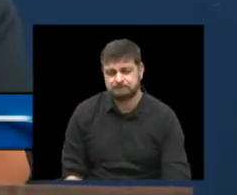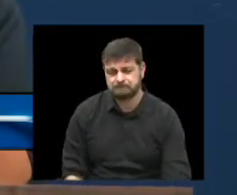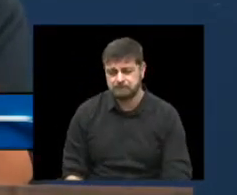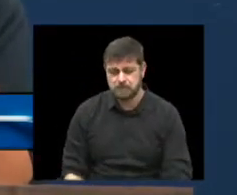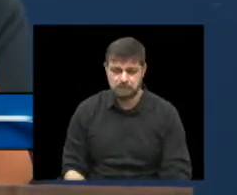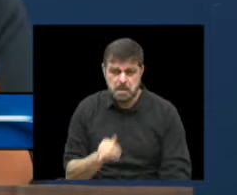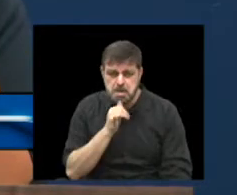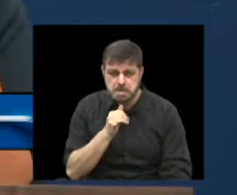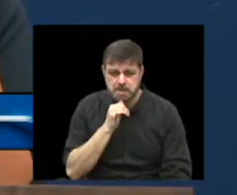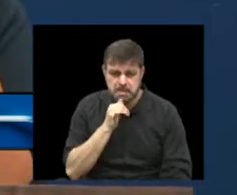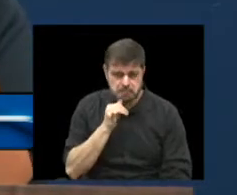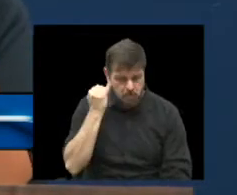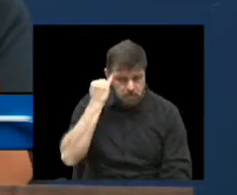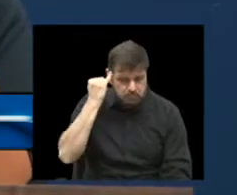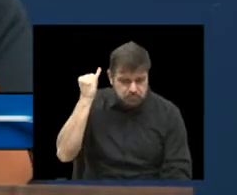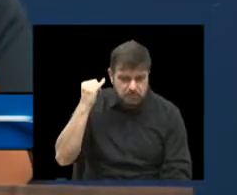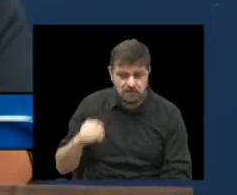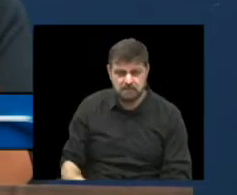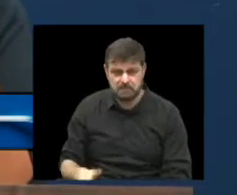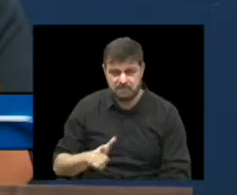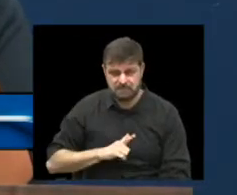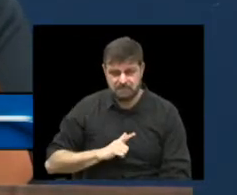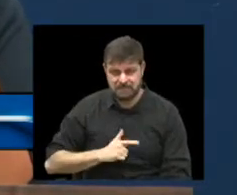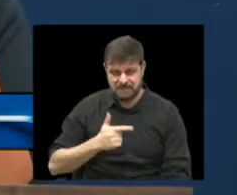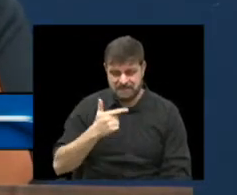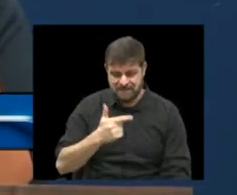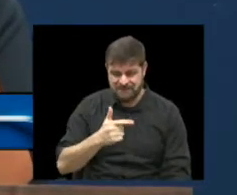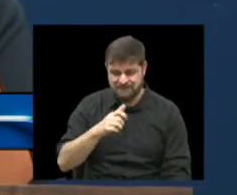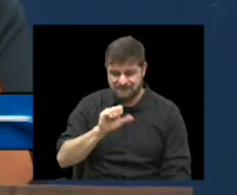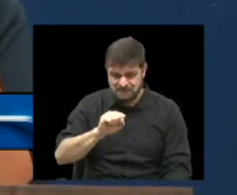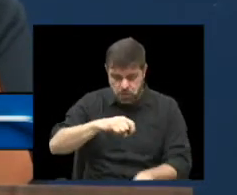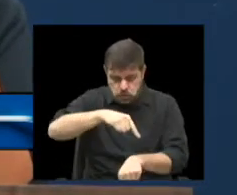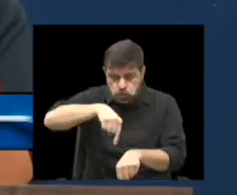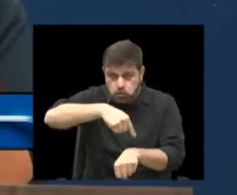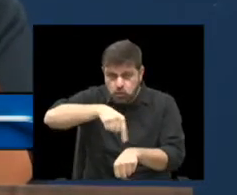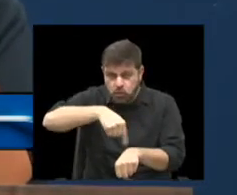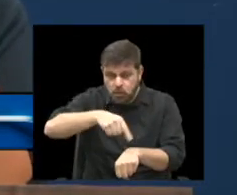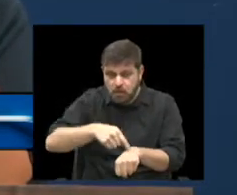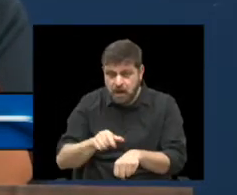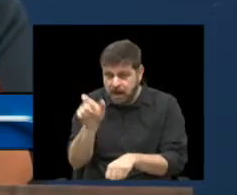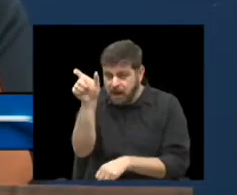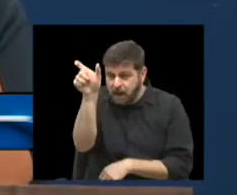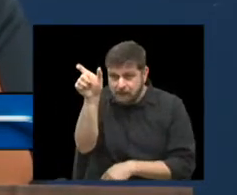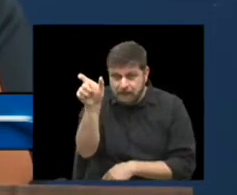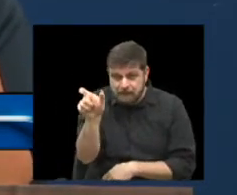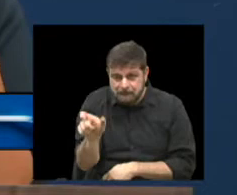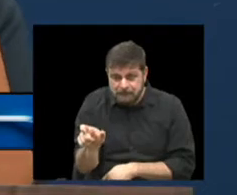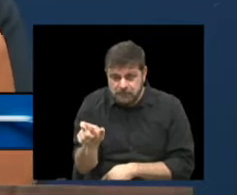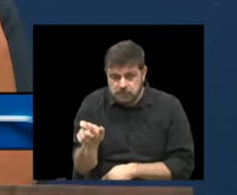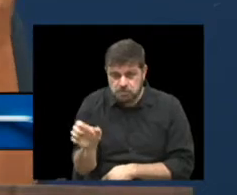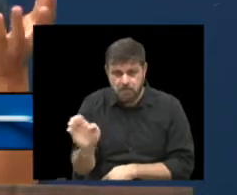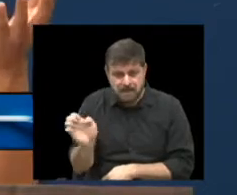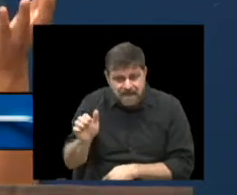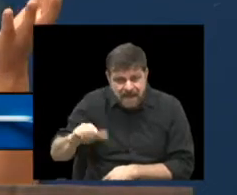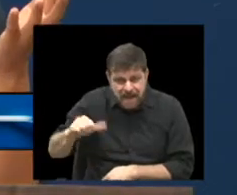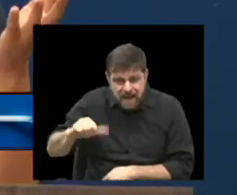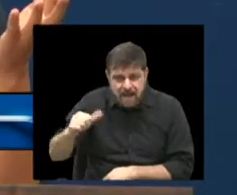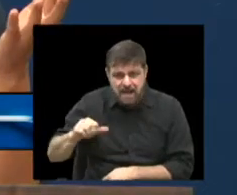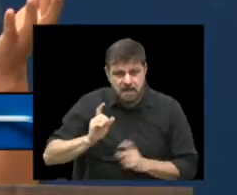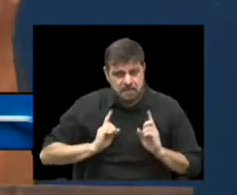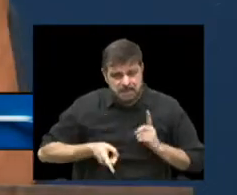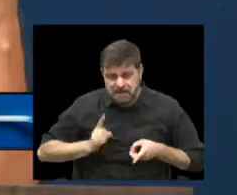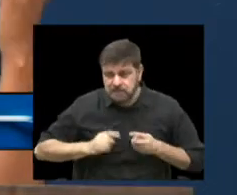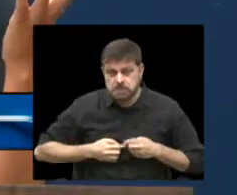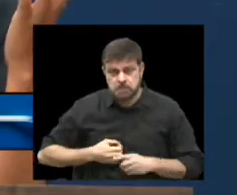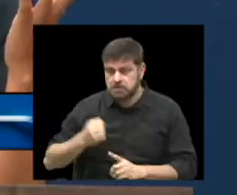ideia, a cada 28 horas no Brasil, uma pessoa LGBT é assassinada. Então, eu gostaria de saudar o mês de